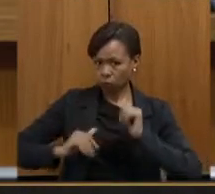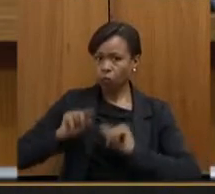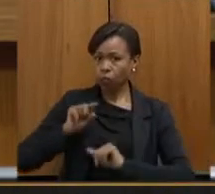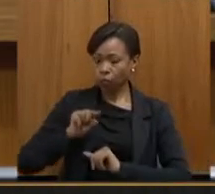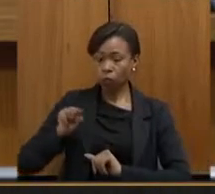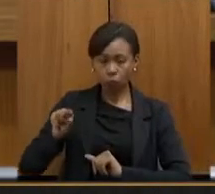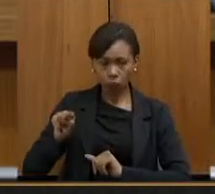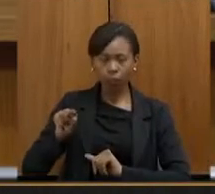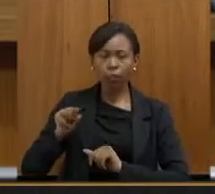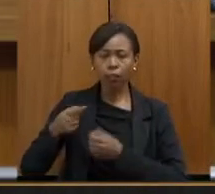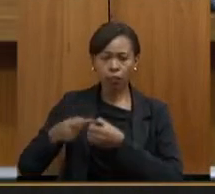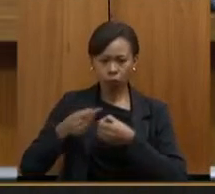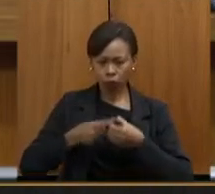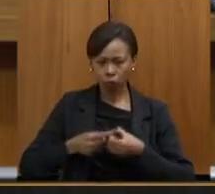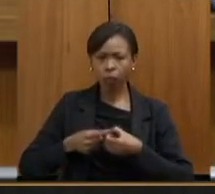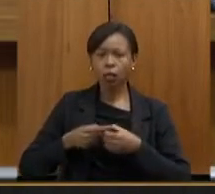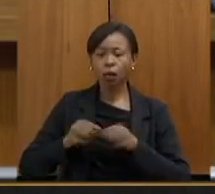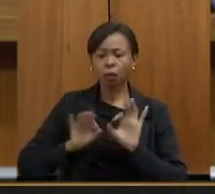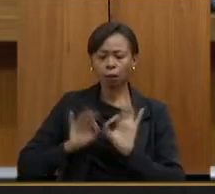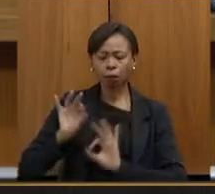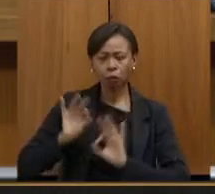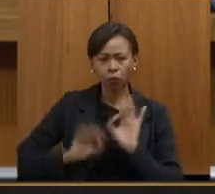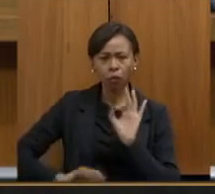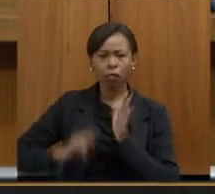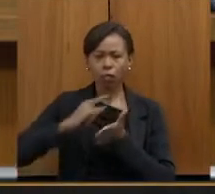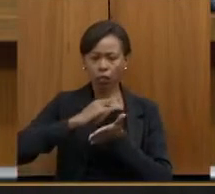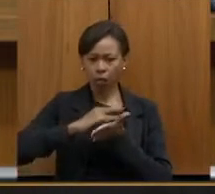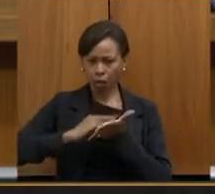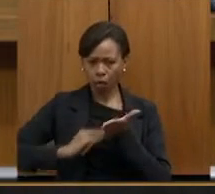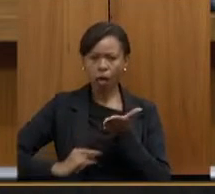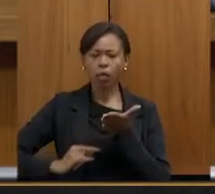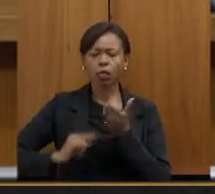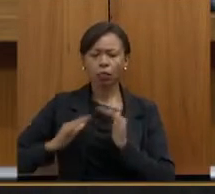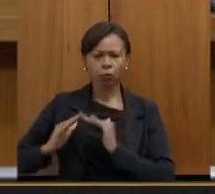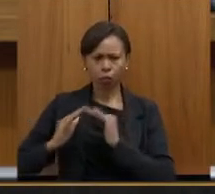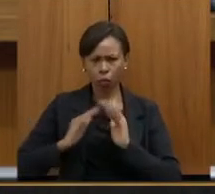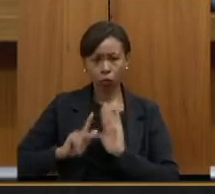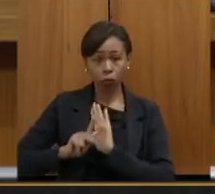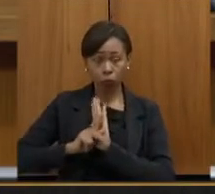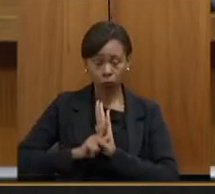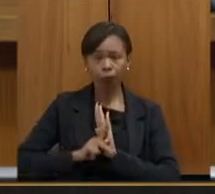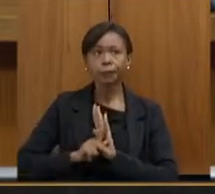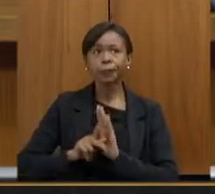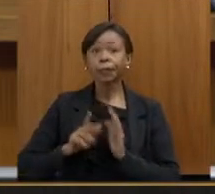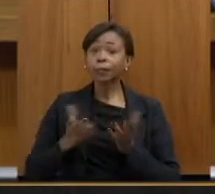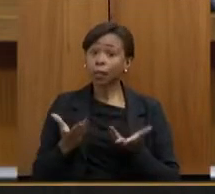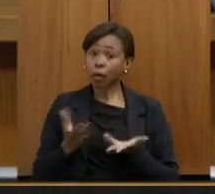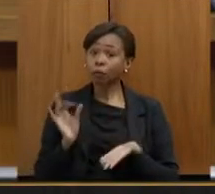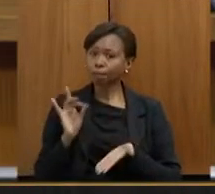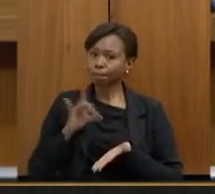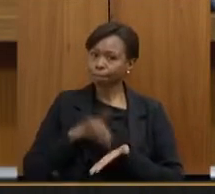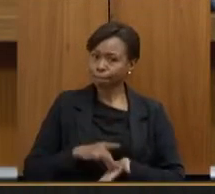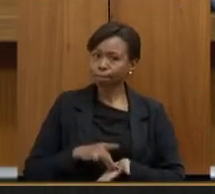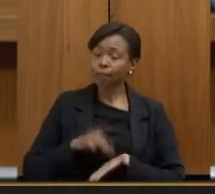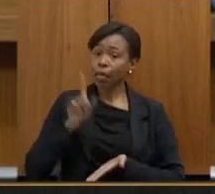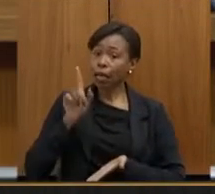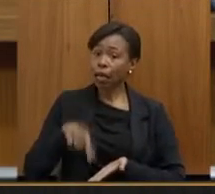condução da regularização fundiária. Então, de fato, é uma pauta